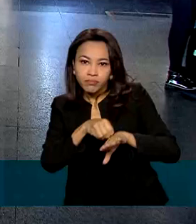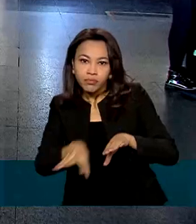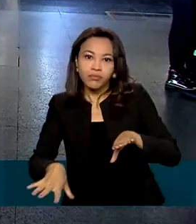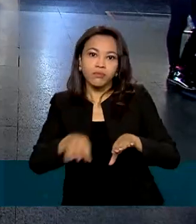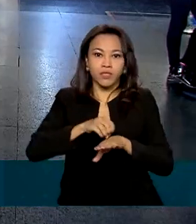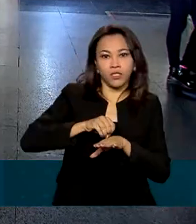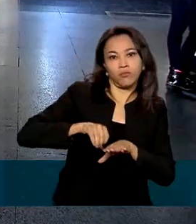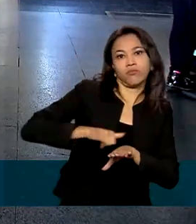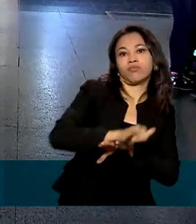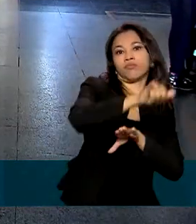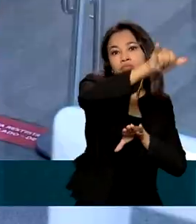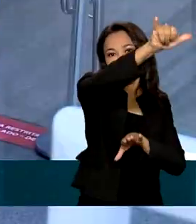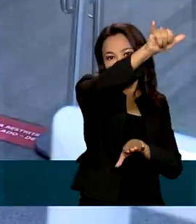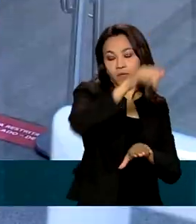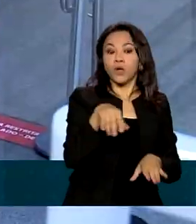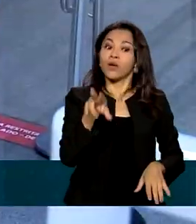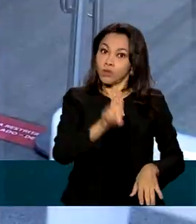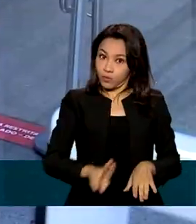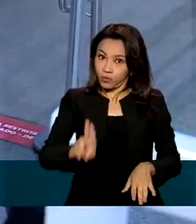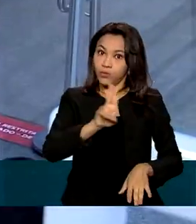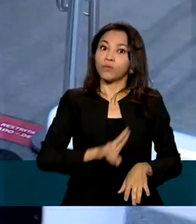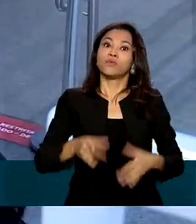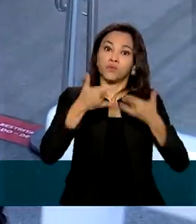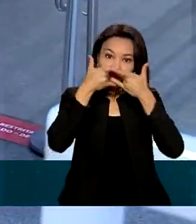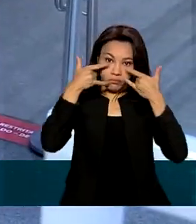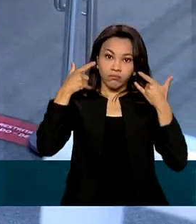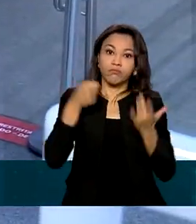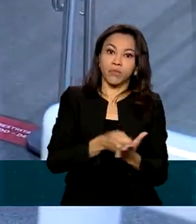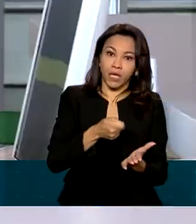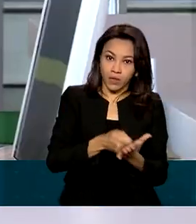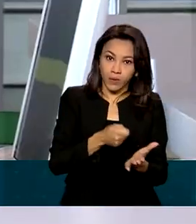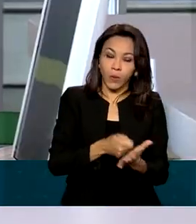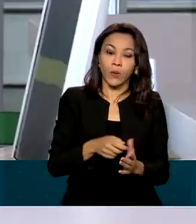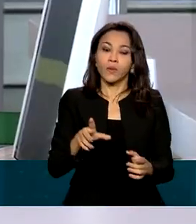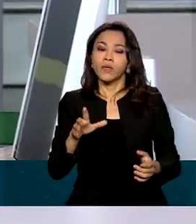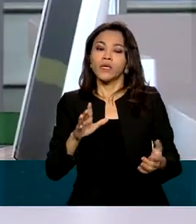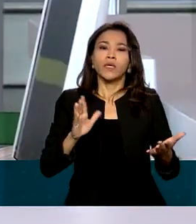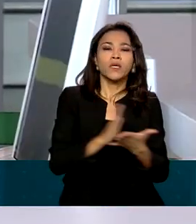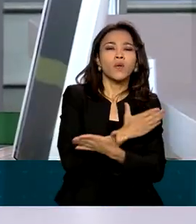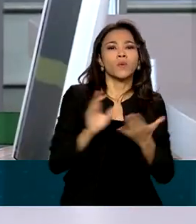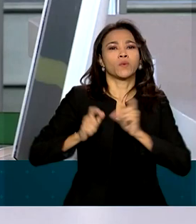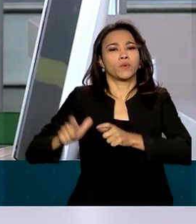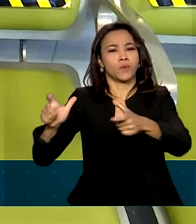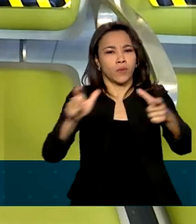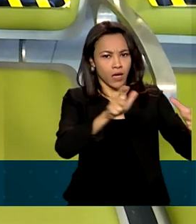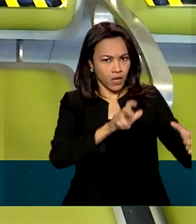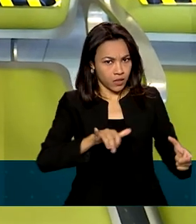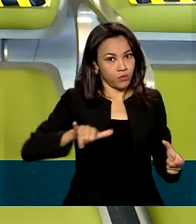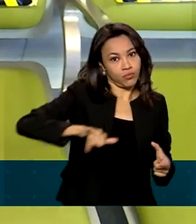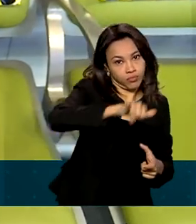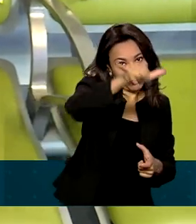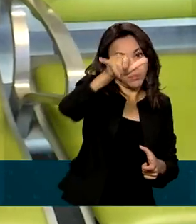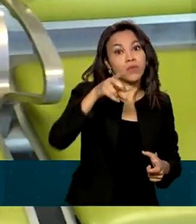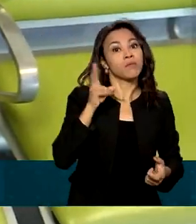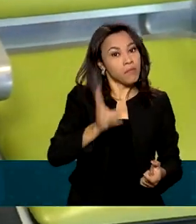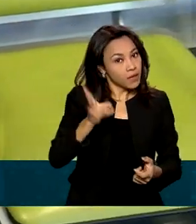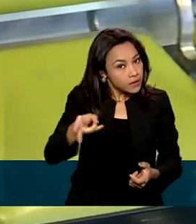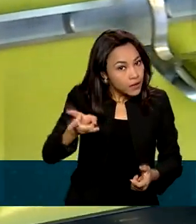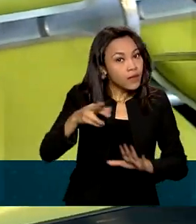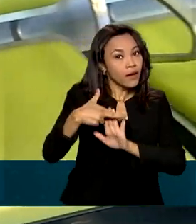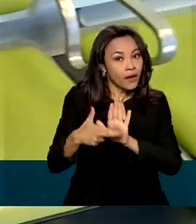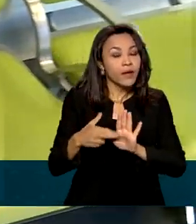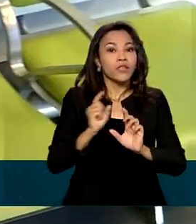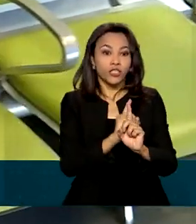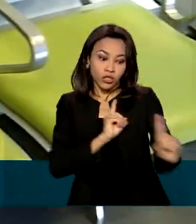obrigatoriedade do uso de máscaras dentro do avião e nas áreas restritas dos aeroportos está mantida. E o distanciamento físico